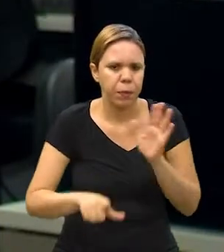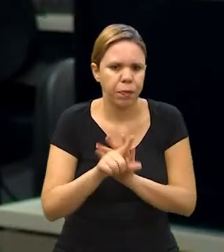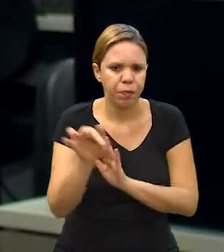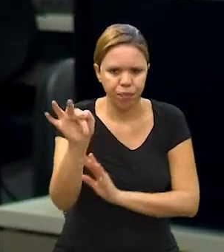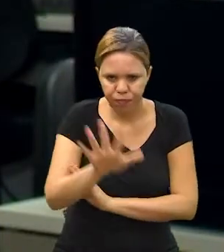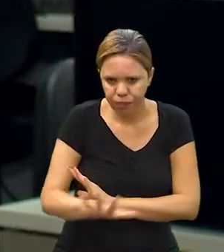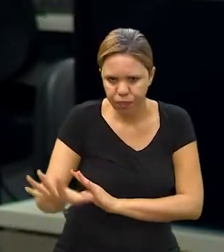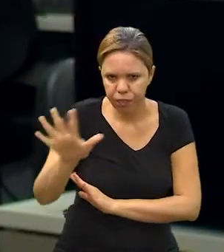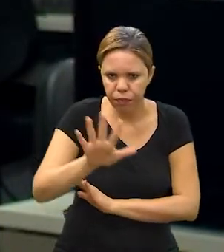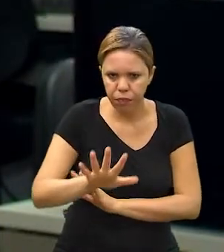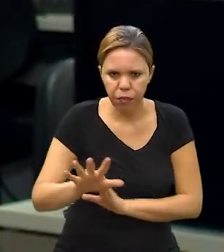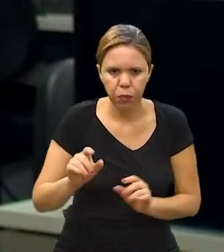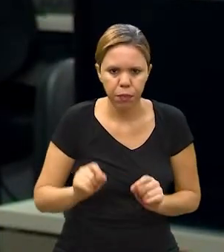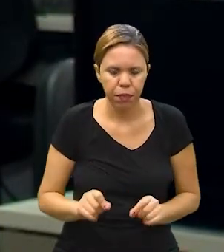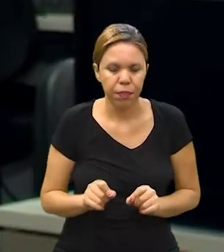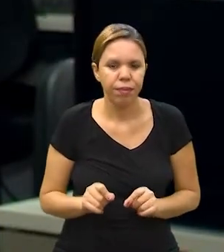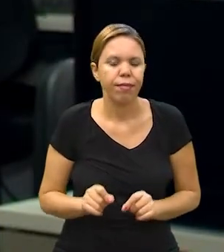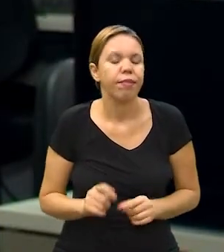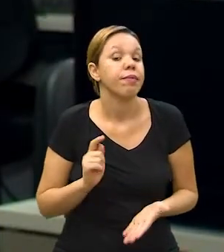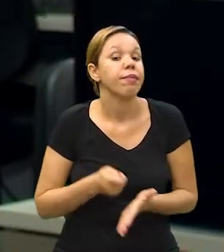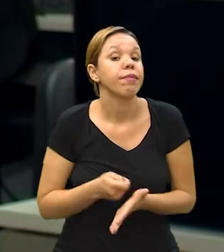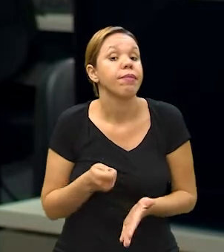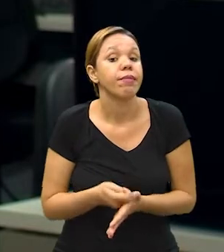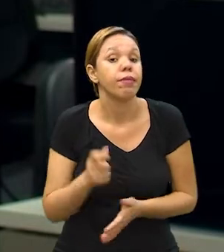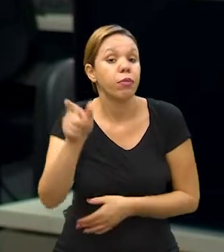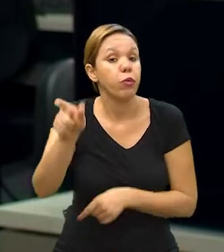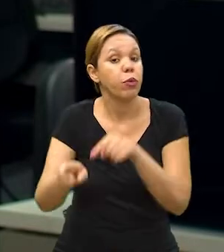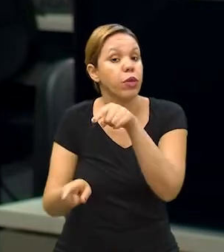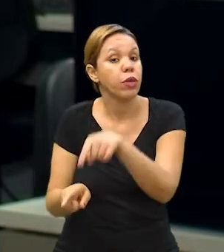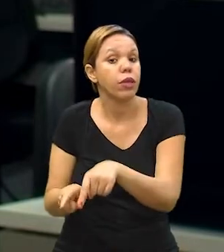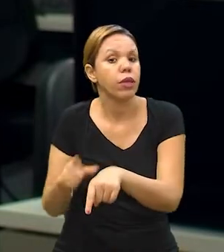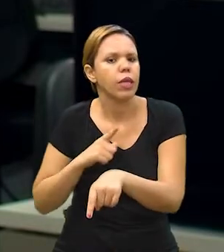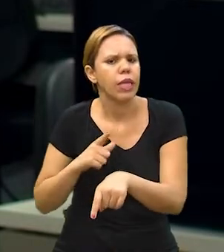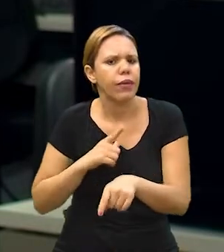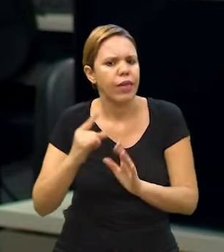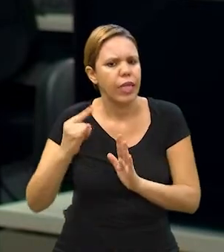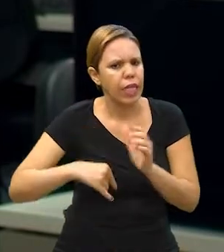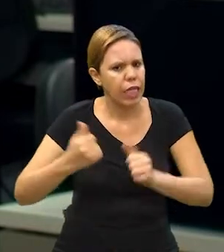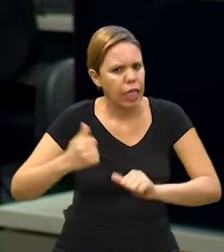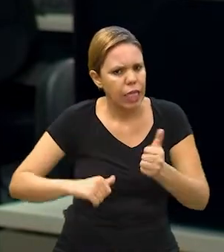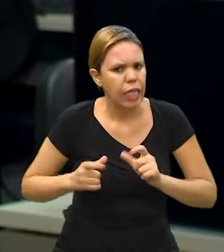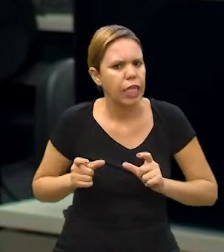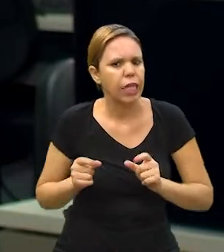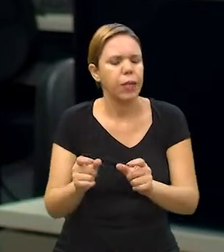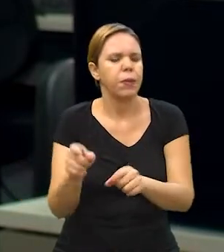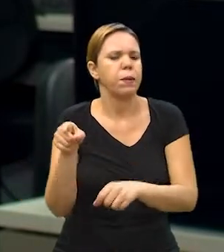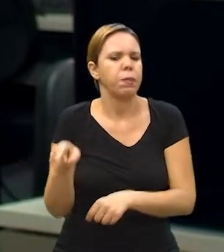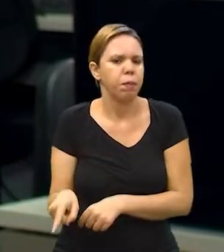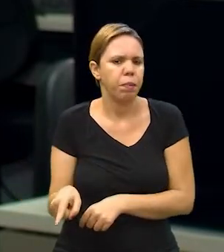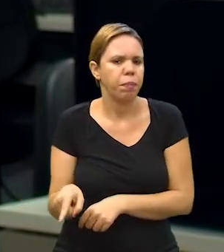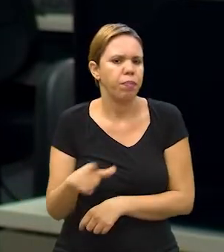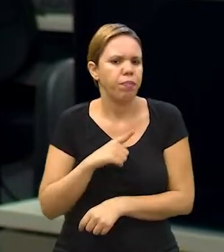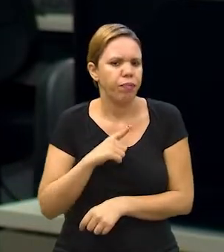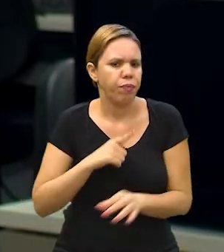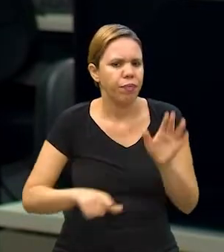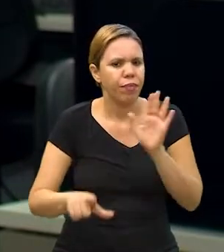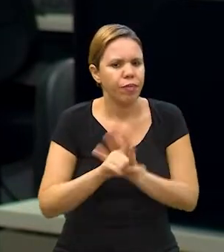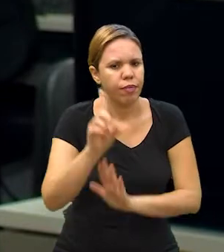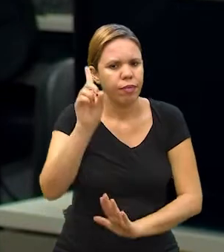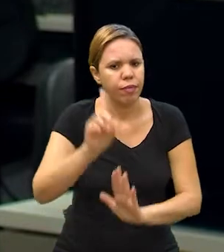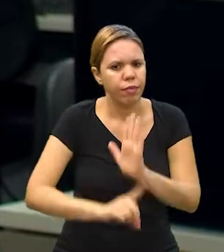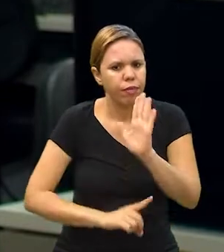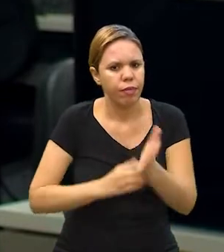federal que ela determina que uma pessoa, uma vez que ela teve um diagnóstico estabelecido de câncer, ela tem, por lei, o